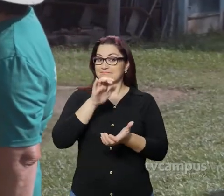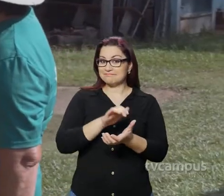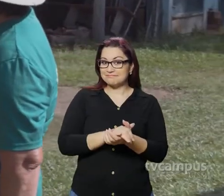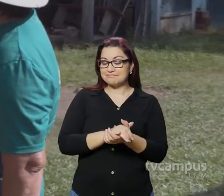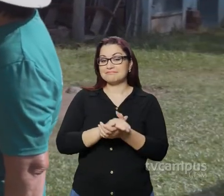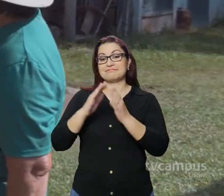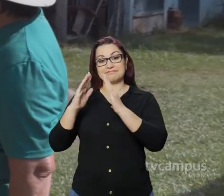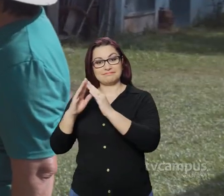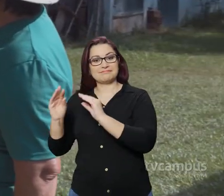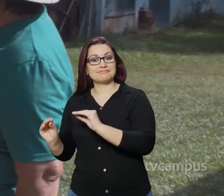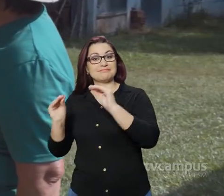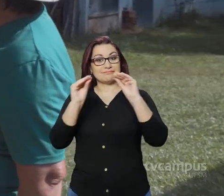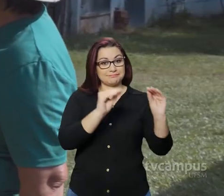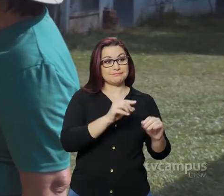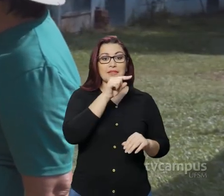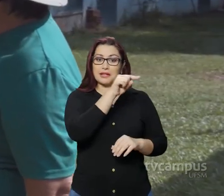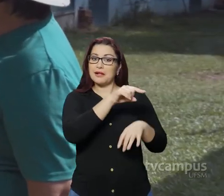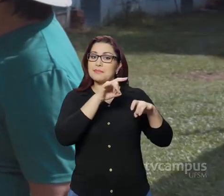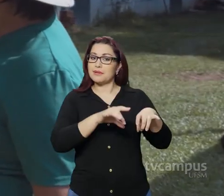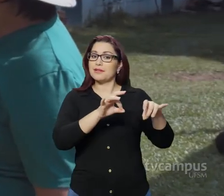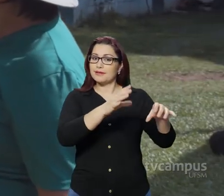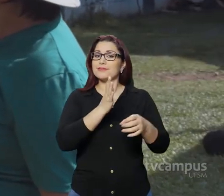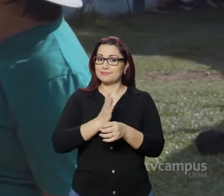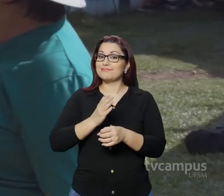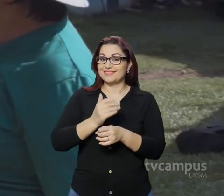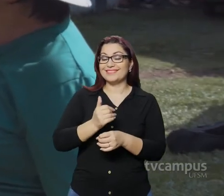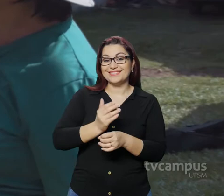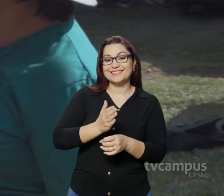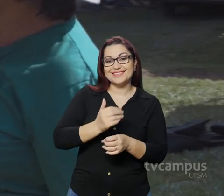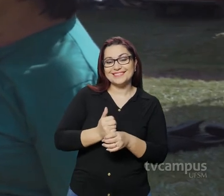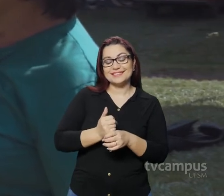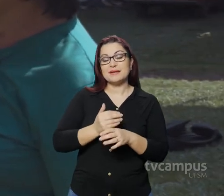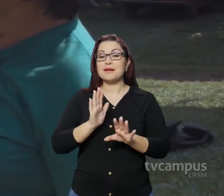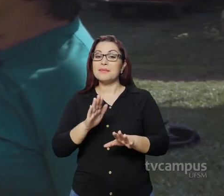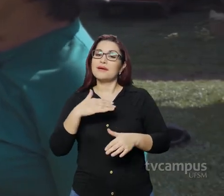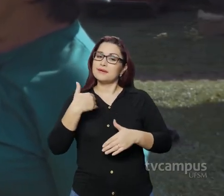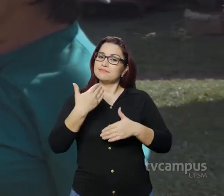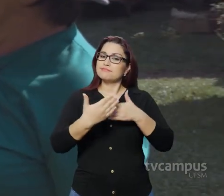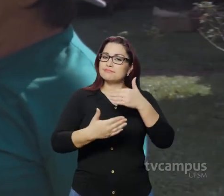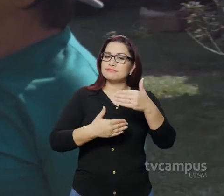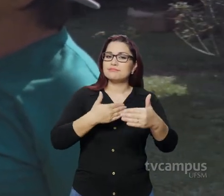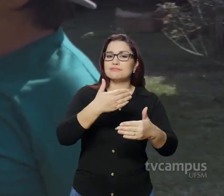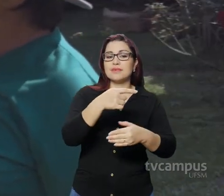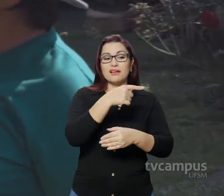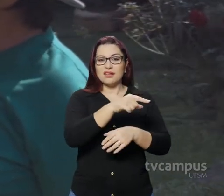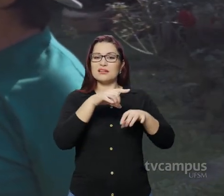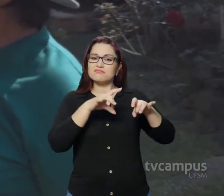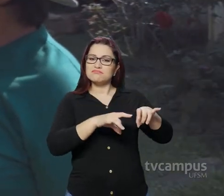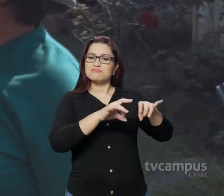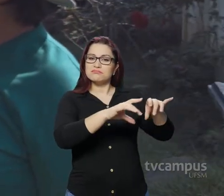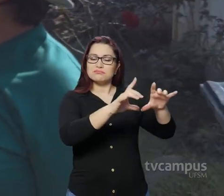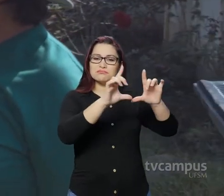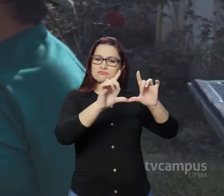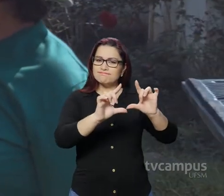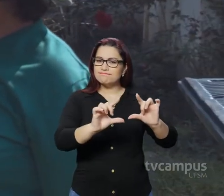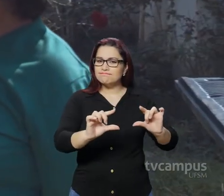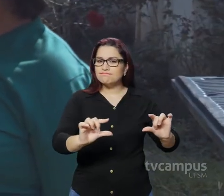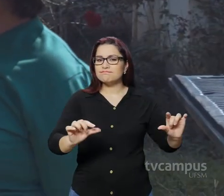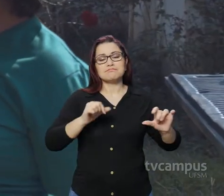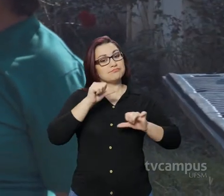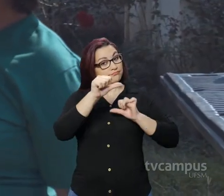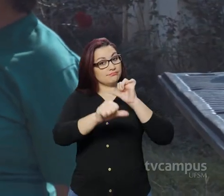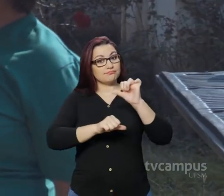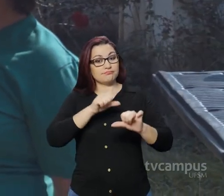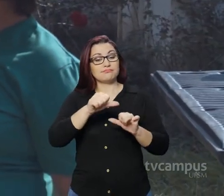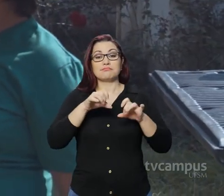daí mudamos, que viemos, plantamos anos de batata também, né? E depois já não deu mais, não produziu mais, já não deu, daí foi